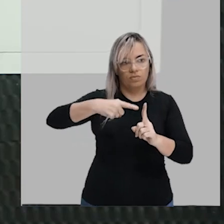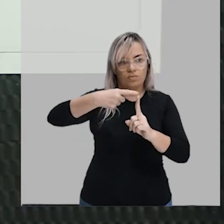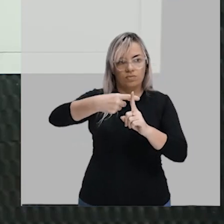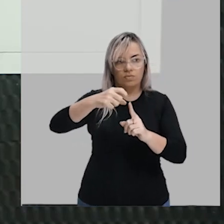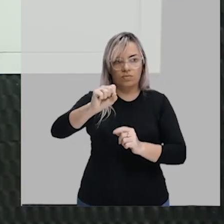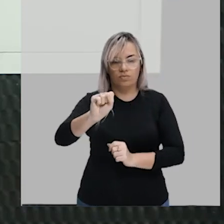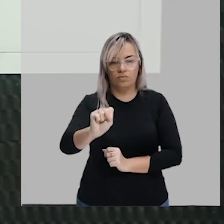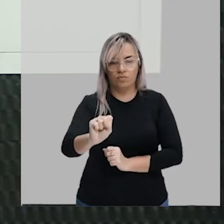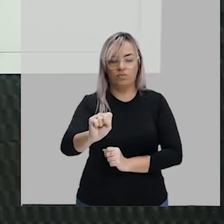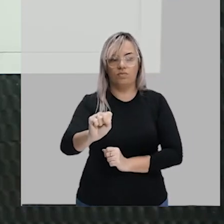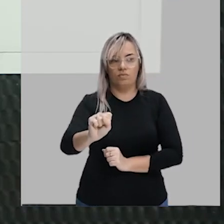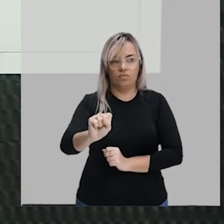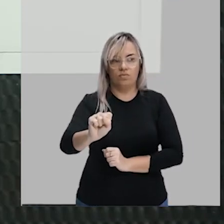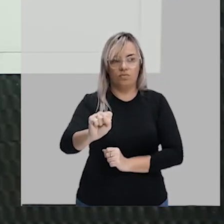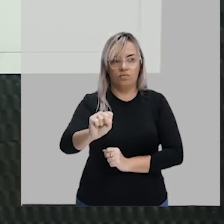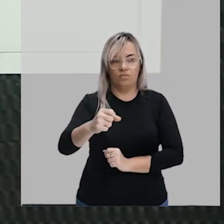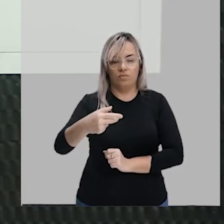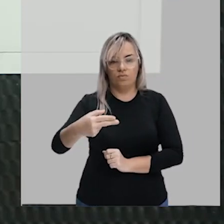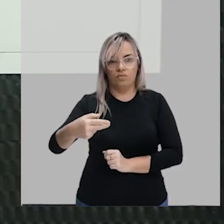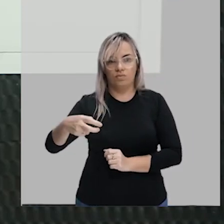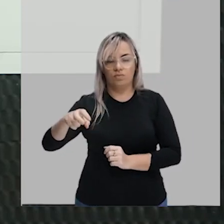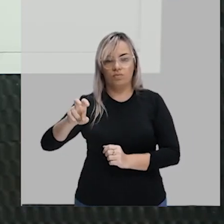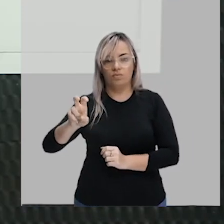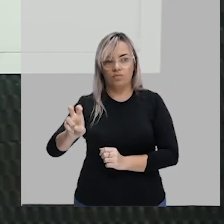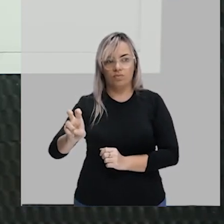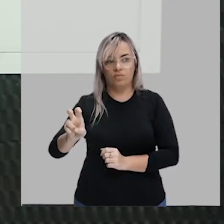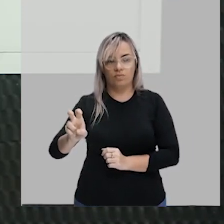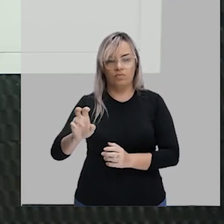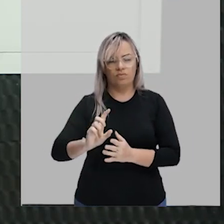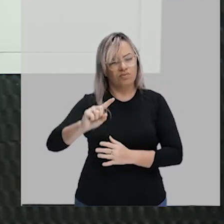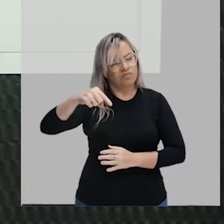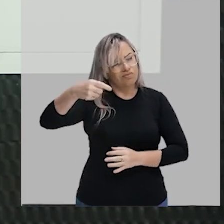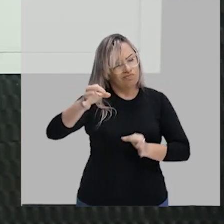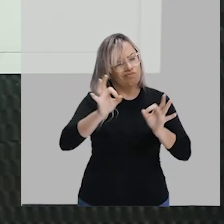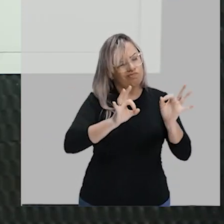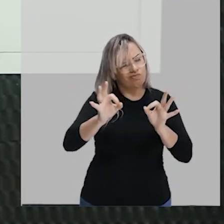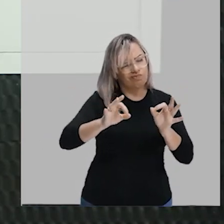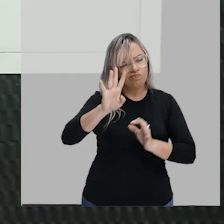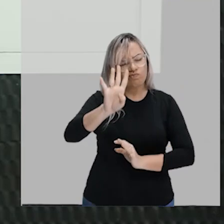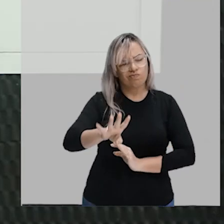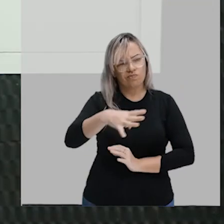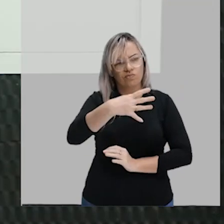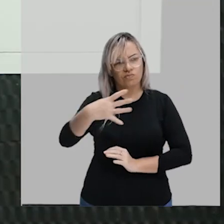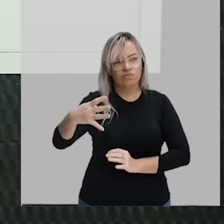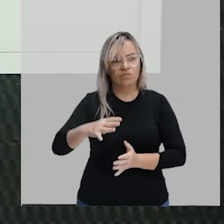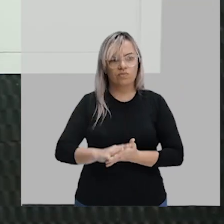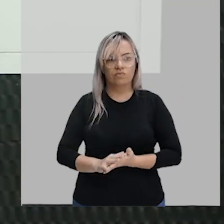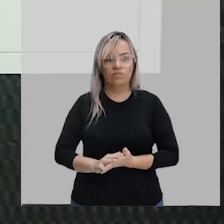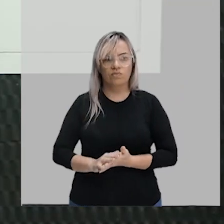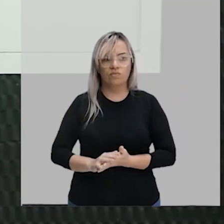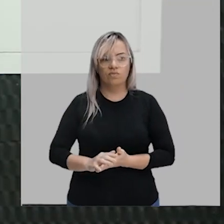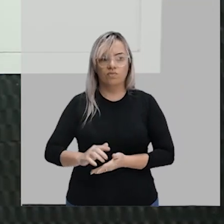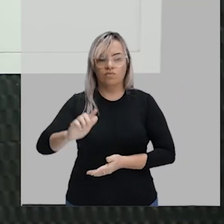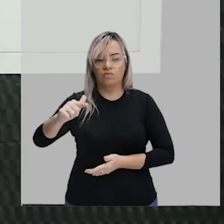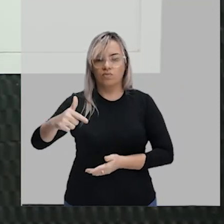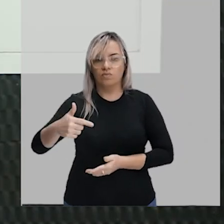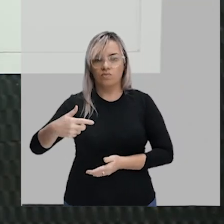né? Então aqui vai dar 5. Depois a gente organiza a matriz. Aqui vai ficar